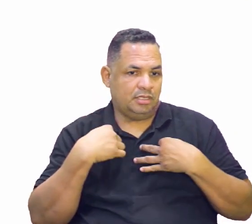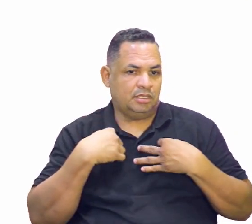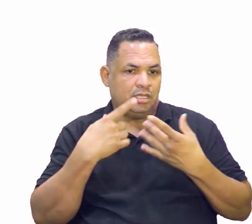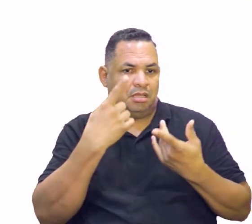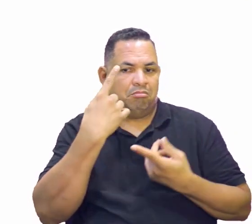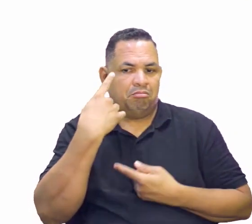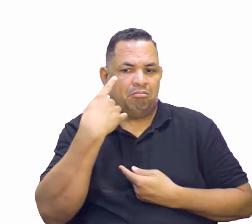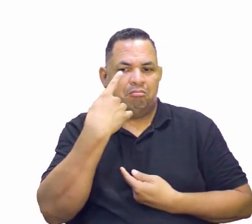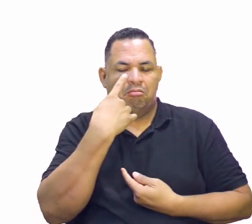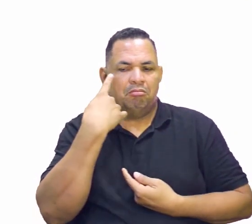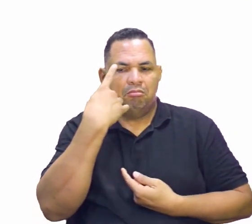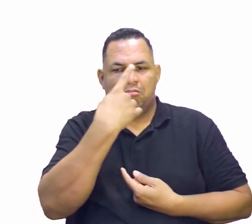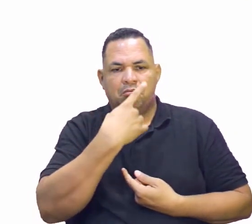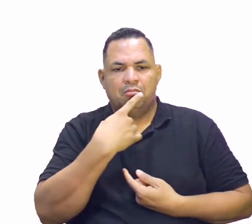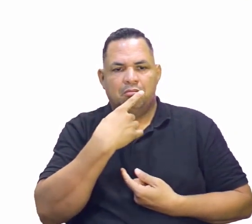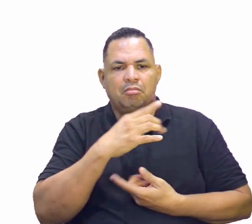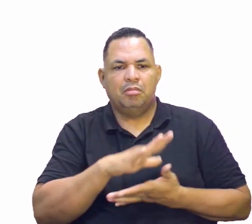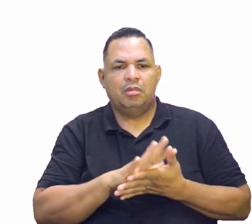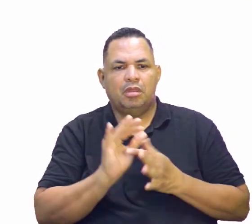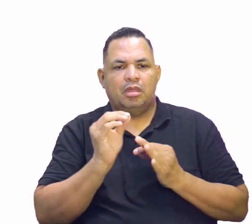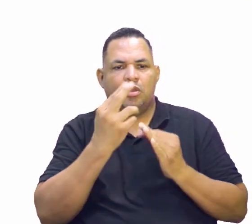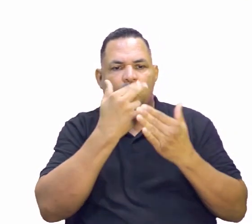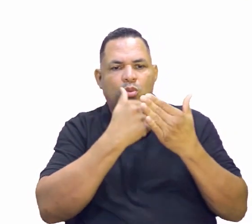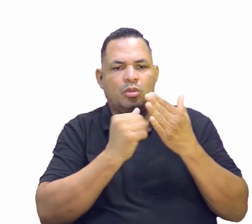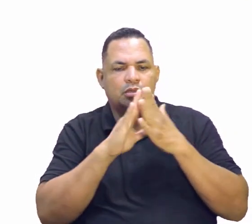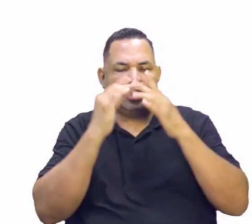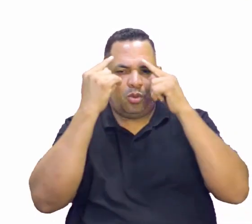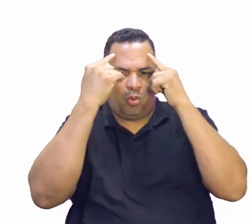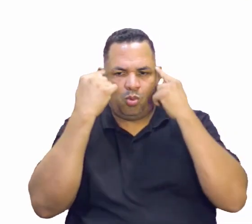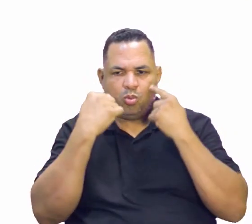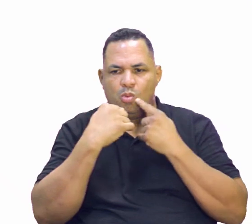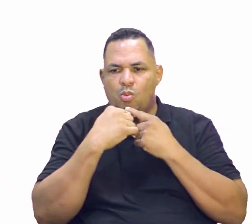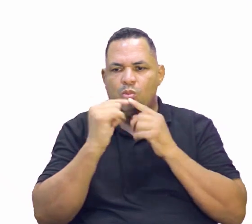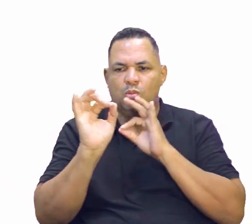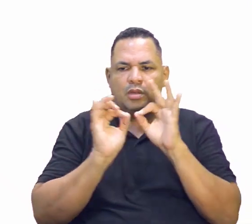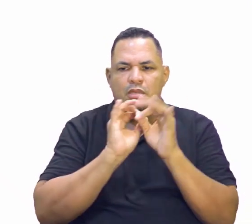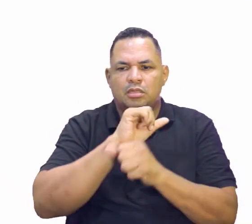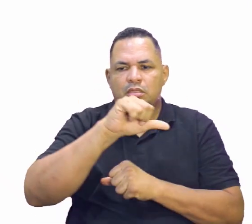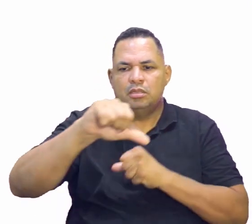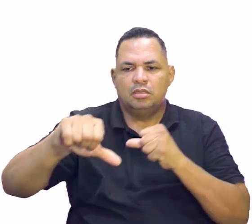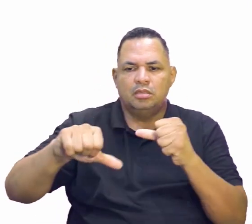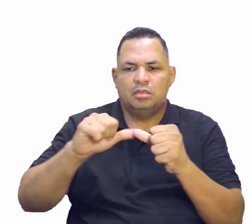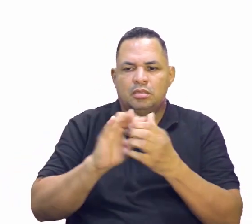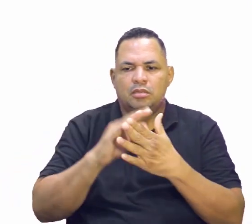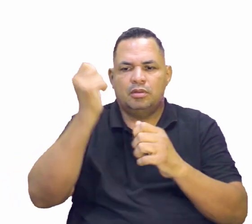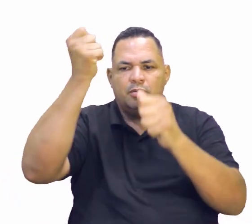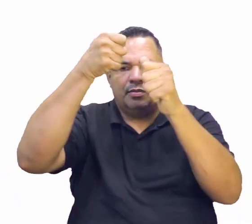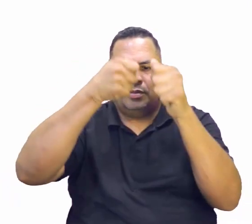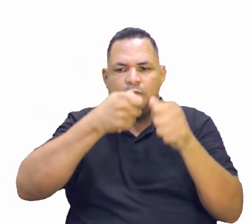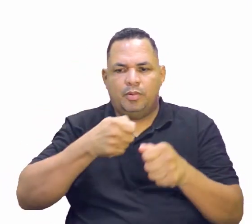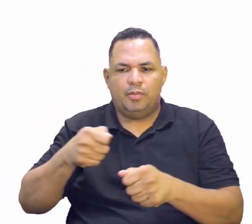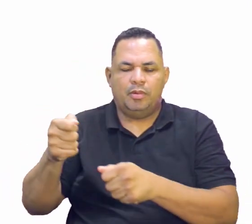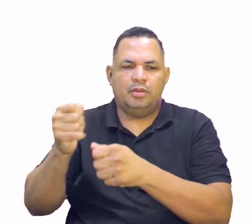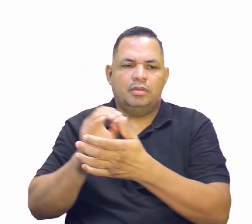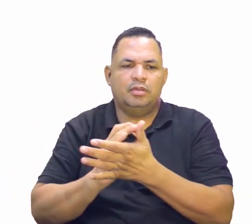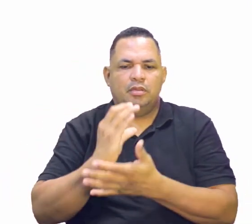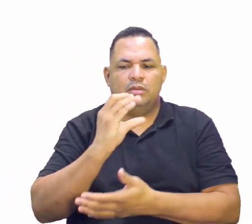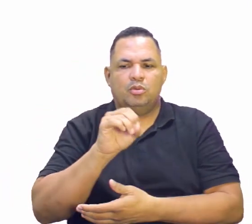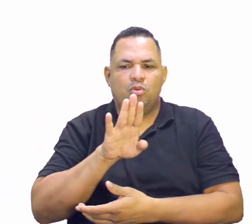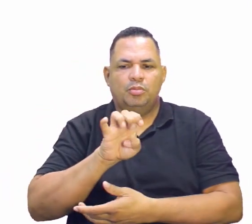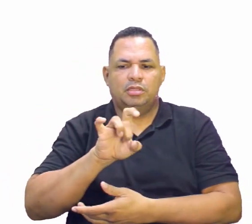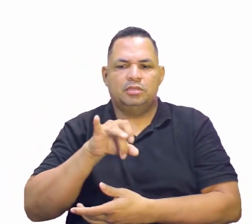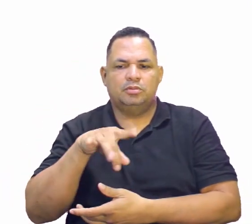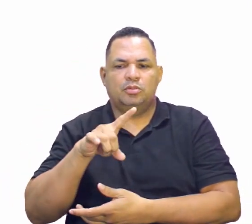também. Querendo ou não, sempre está presente. Beleza? E assim vai transformando em molduras. Esse é o cubismo, tá?